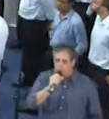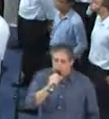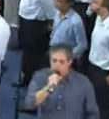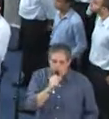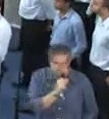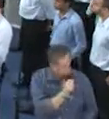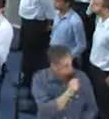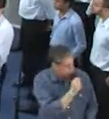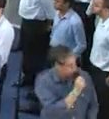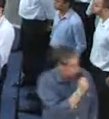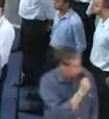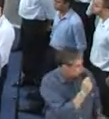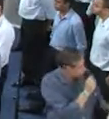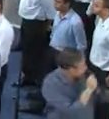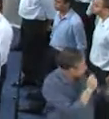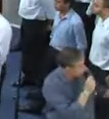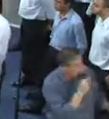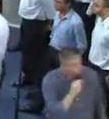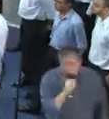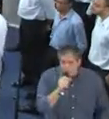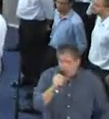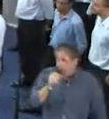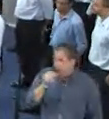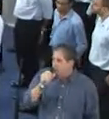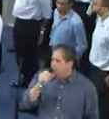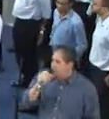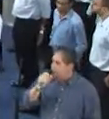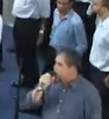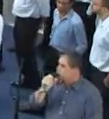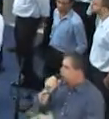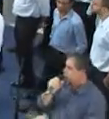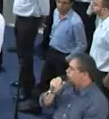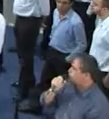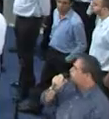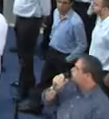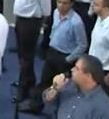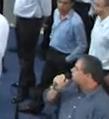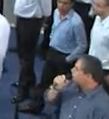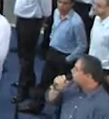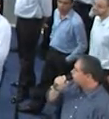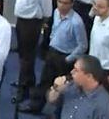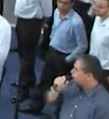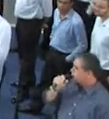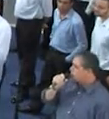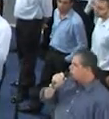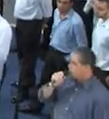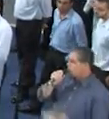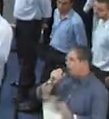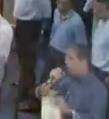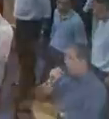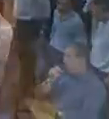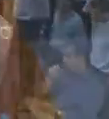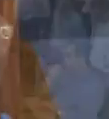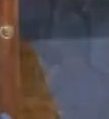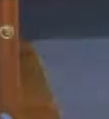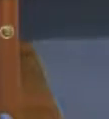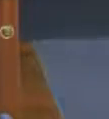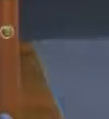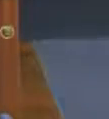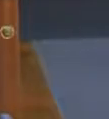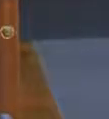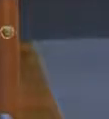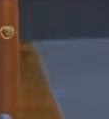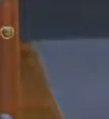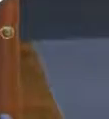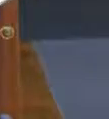São dois tantos projetos que as missões nacionais têm. Eu trabalho com a população ribeirinha. Como o pastor Fernando Brandão